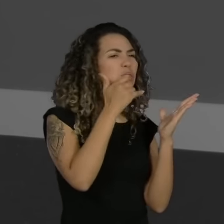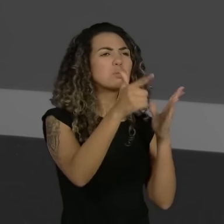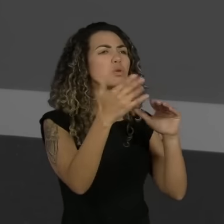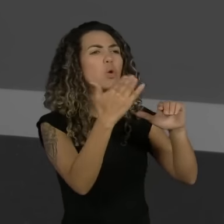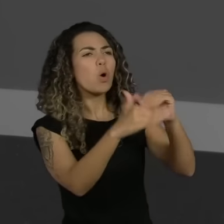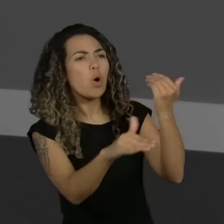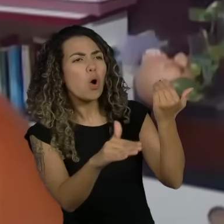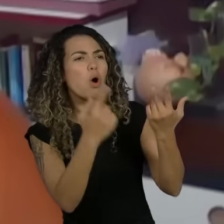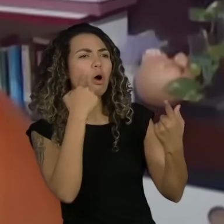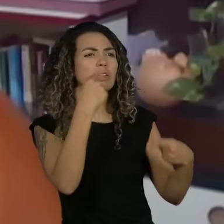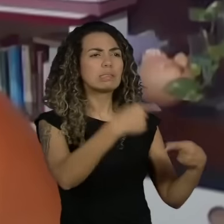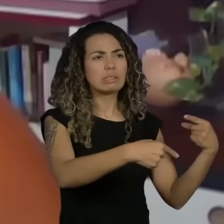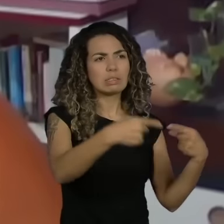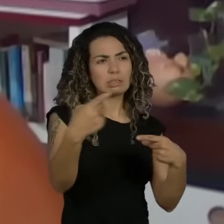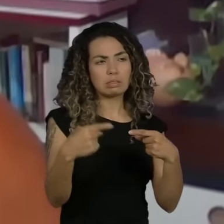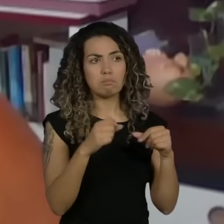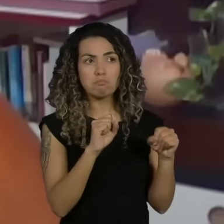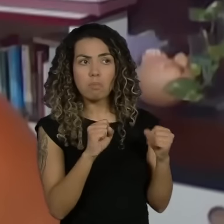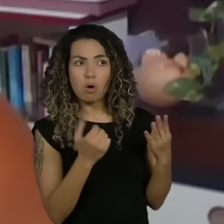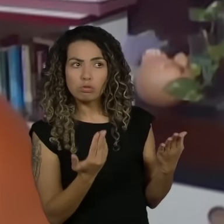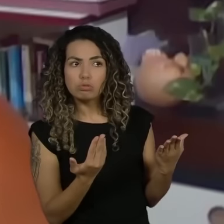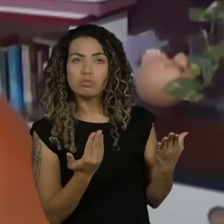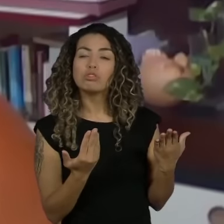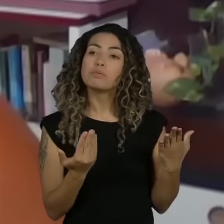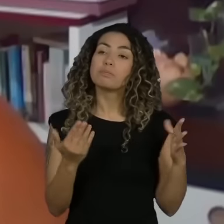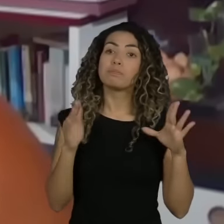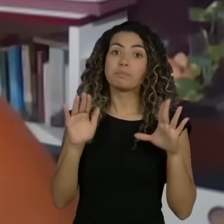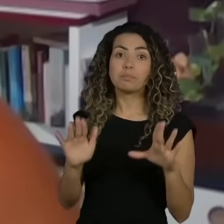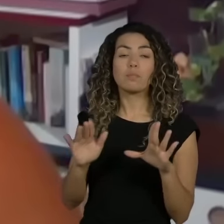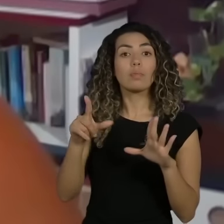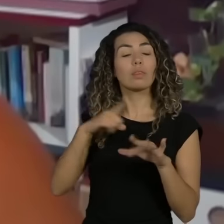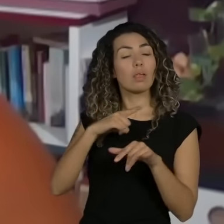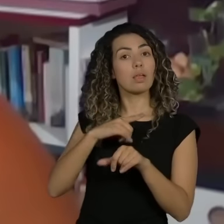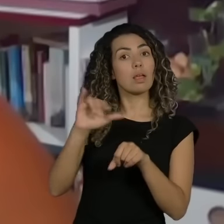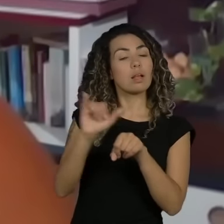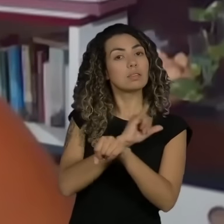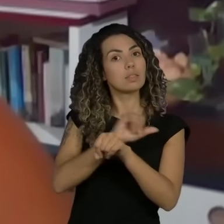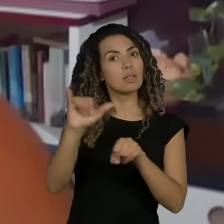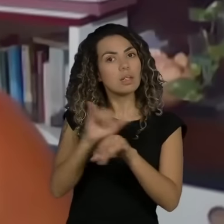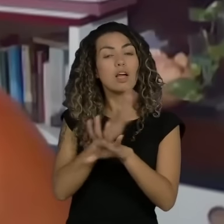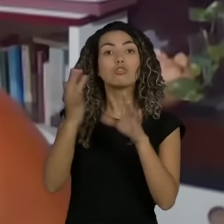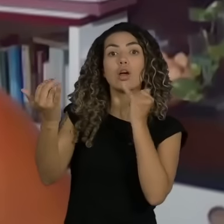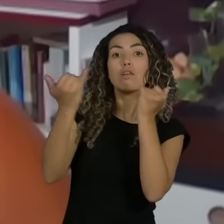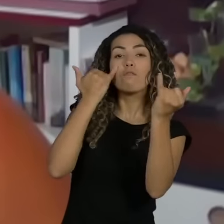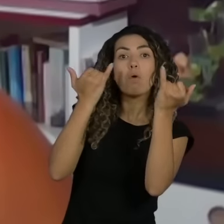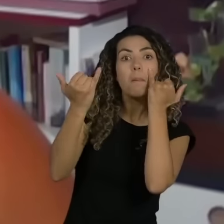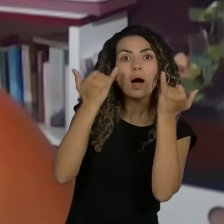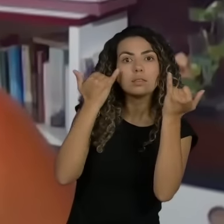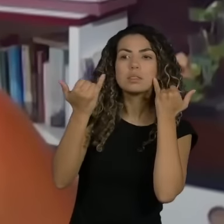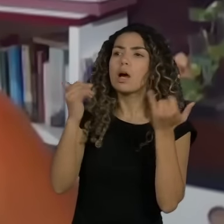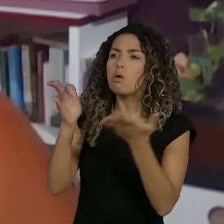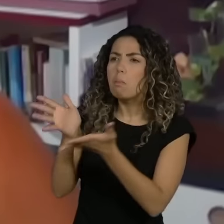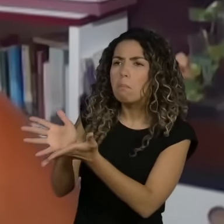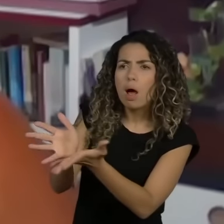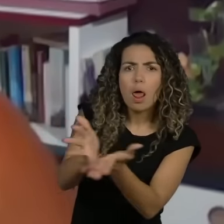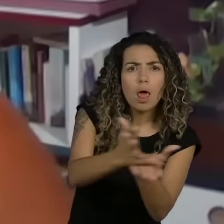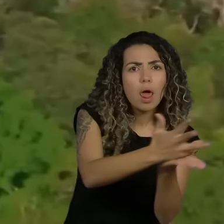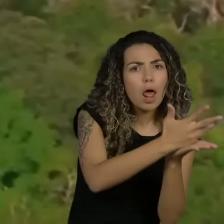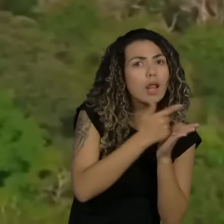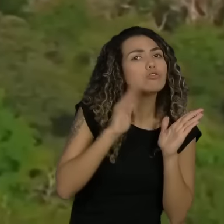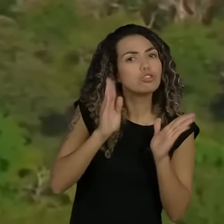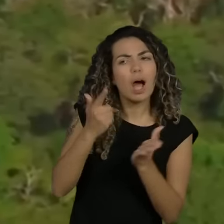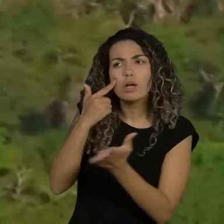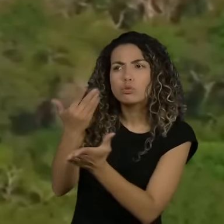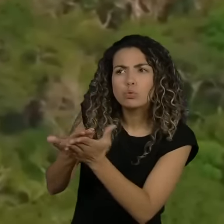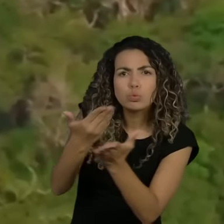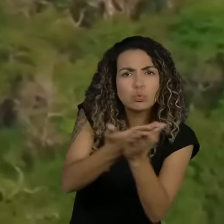discrepância aí ainda? A gente está trabalhando com uma metodologia, com dados que são amplamente